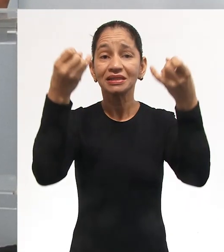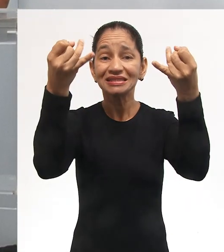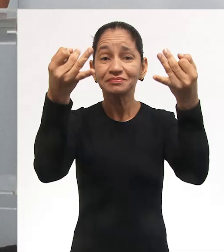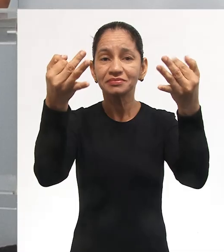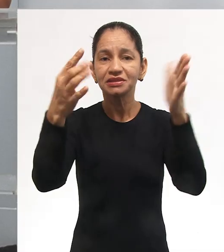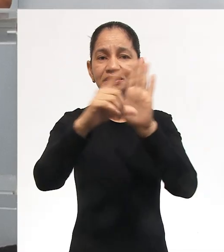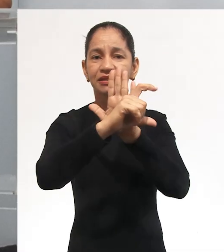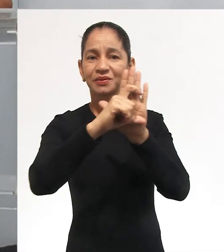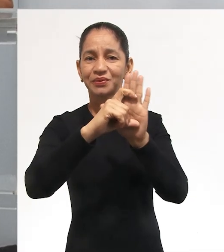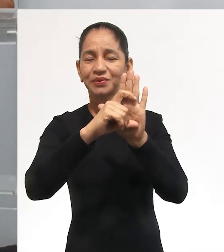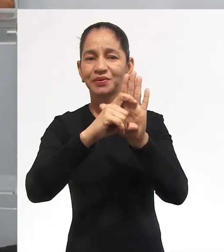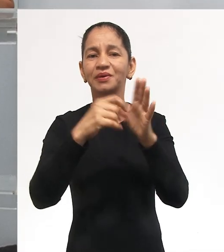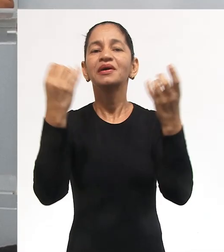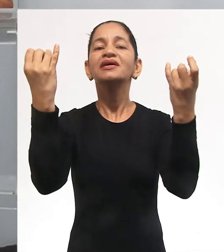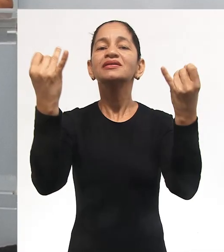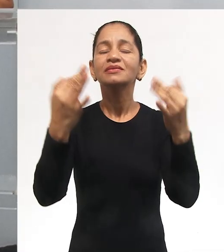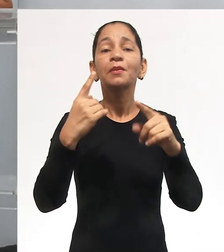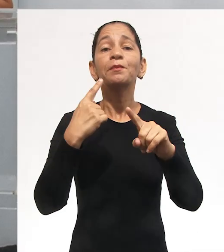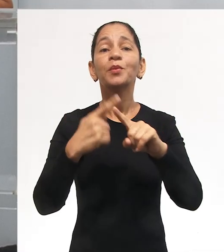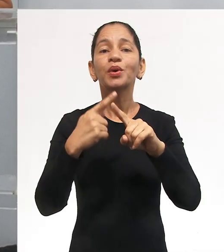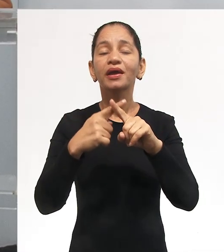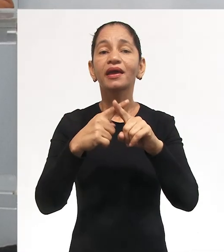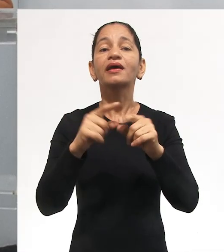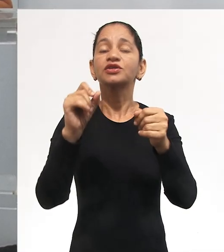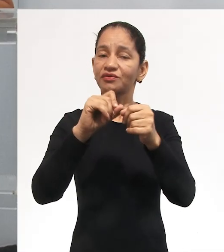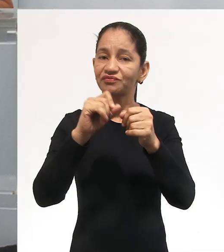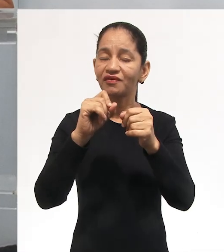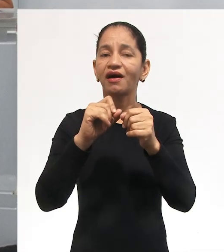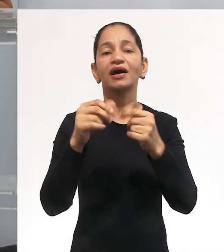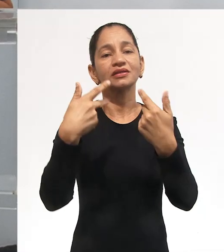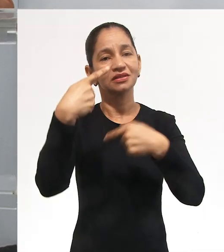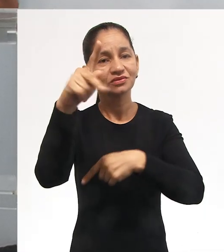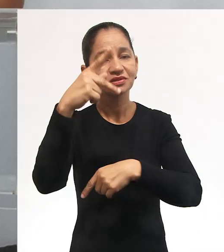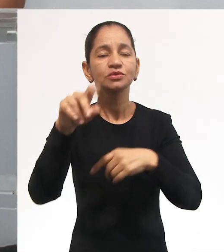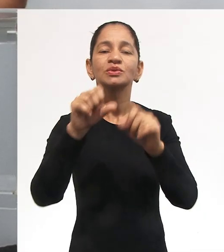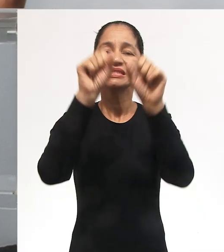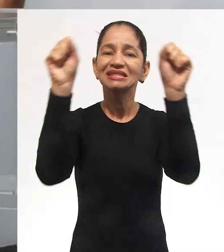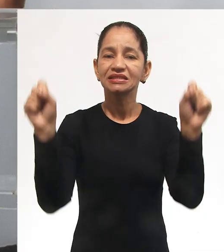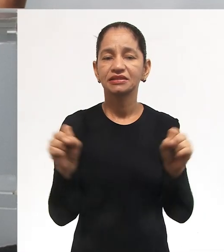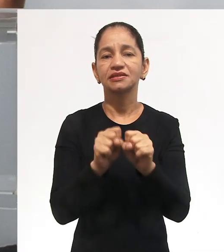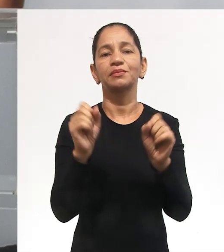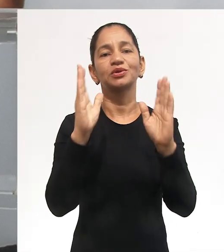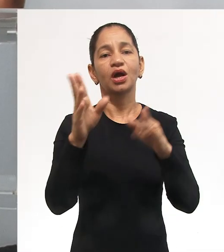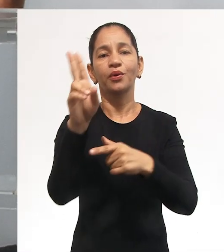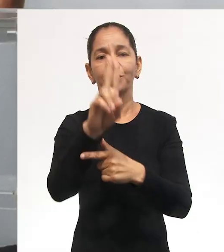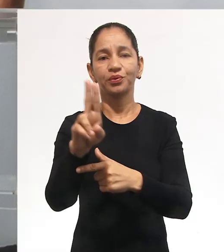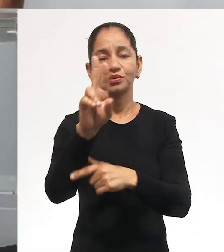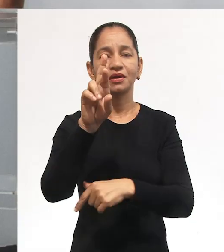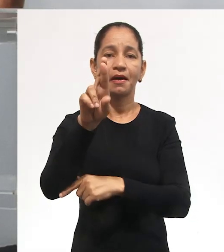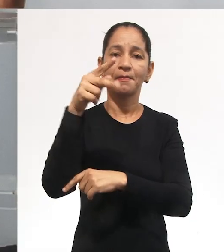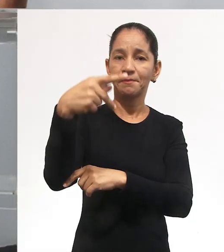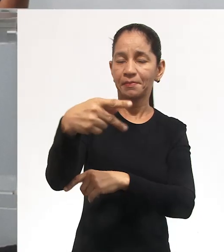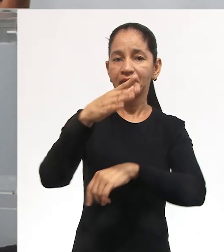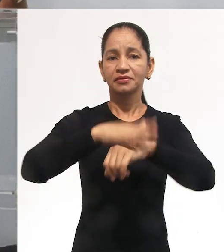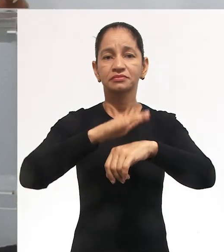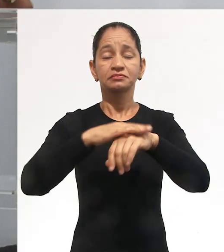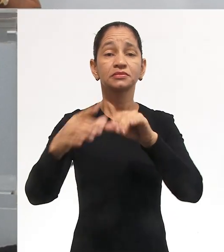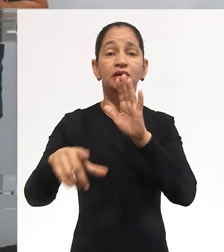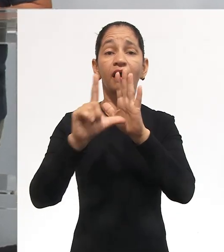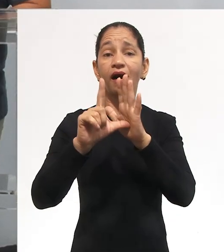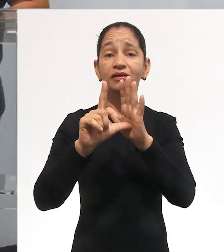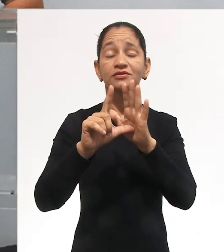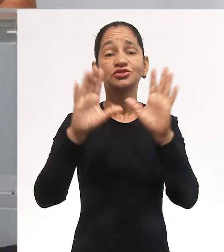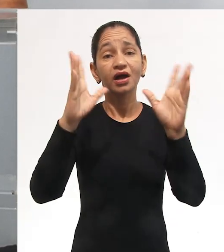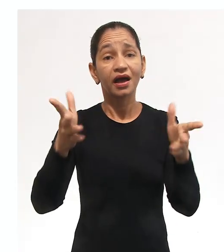uma justificativa para a implementação do software que você já identificou como parte da situação problema